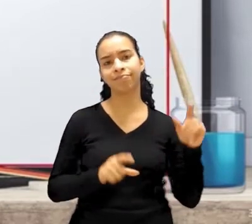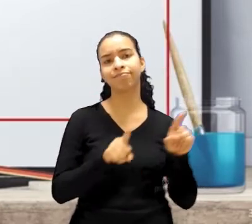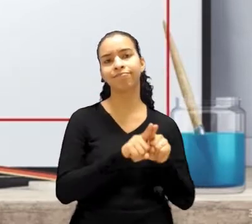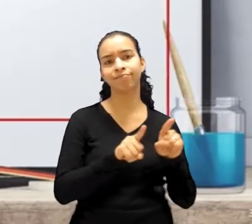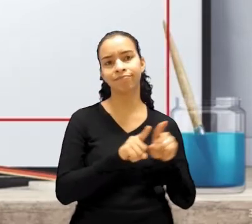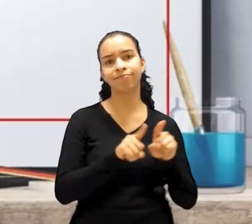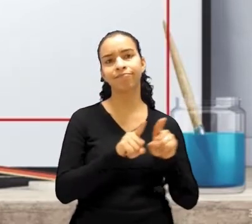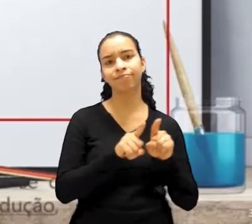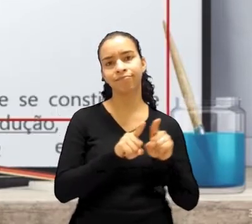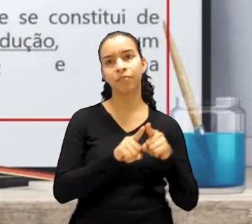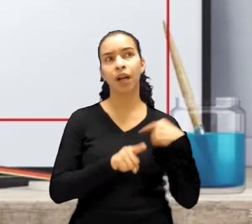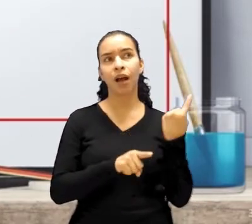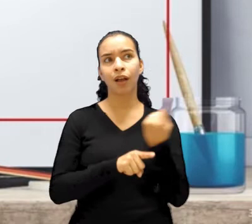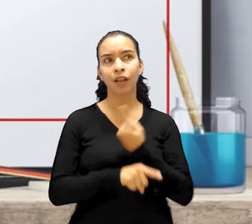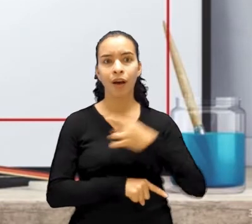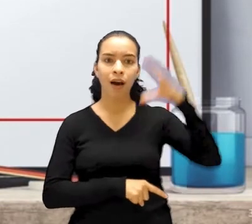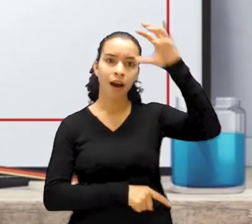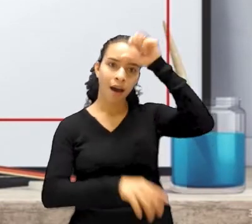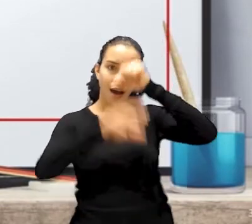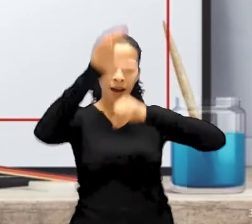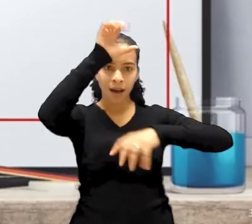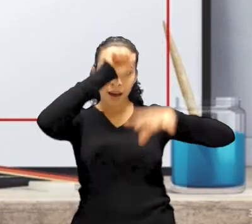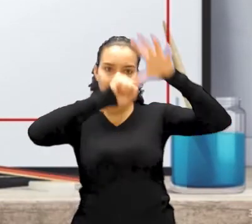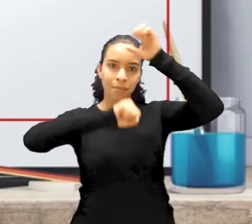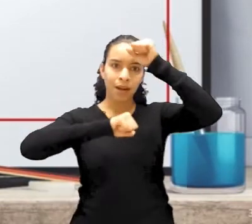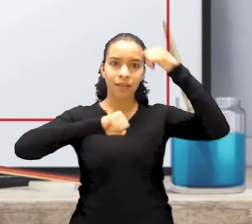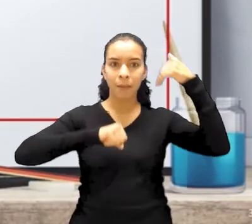tenha conhecimento e que amplie, né, o